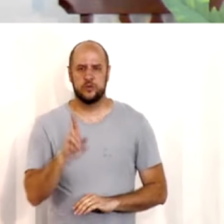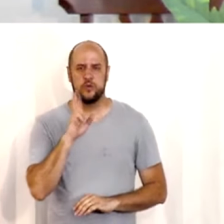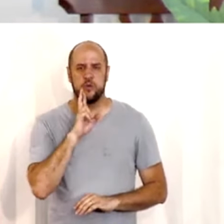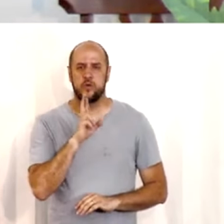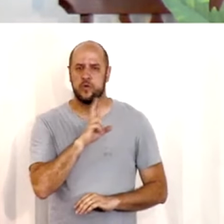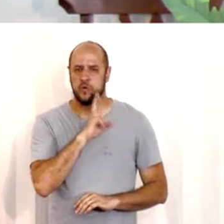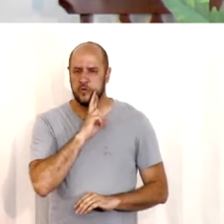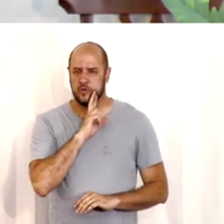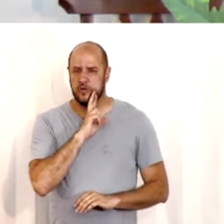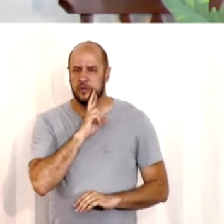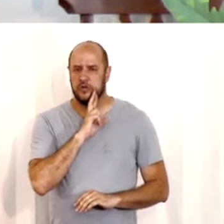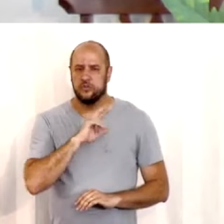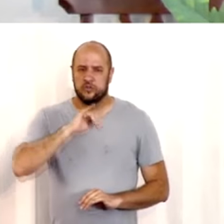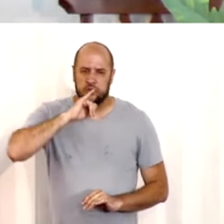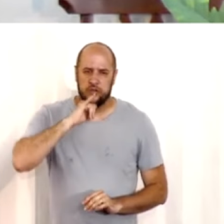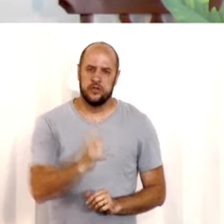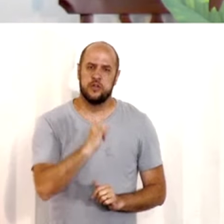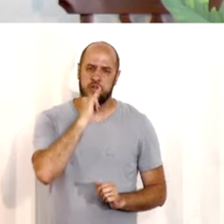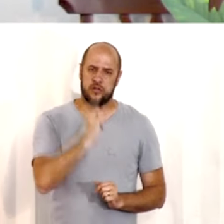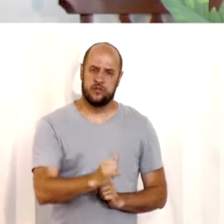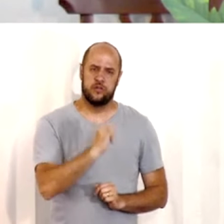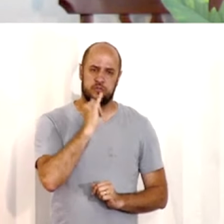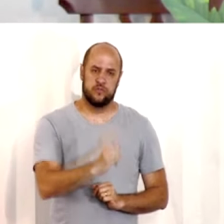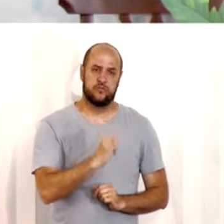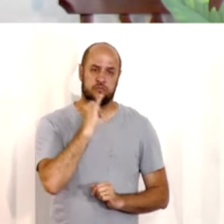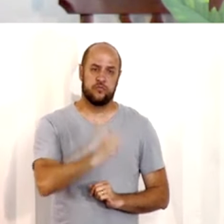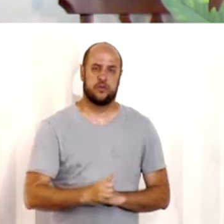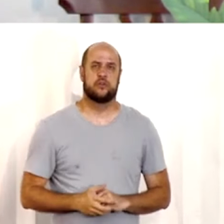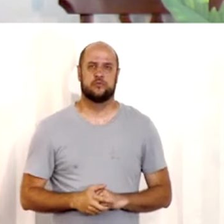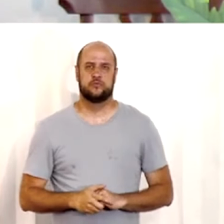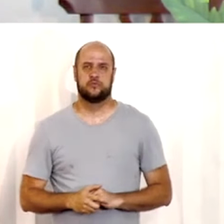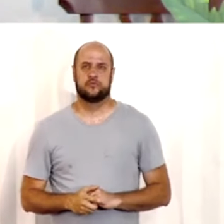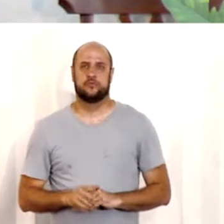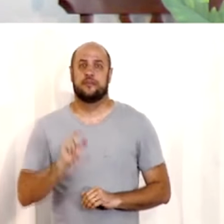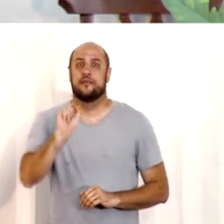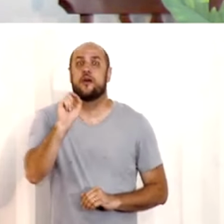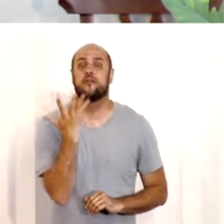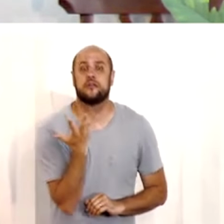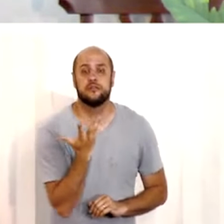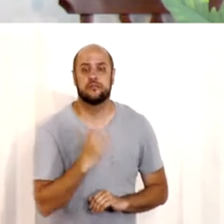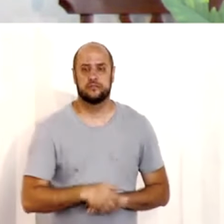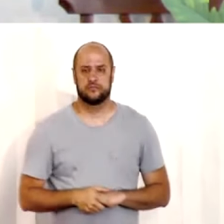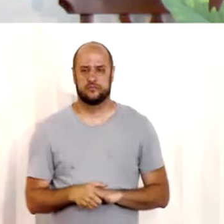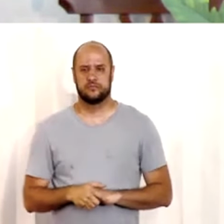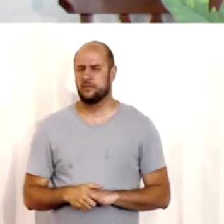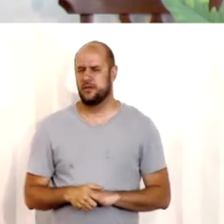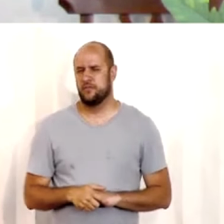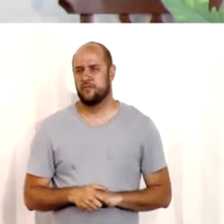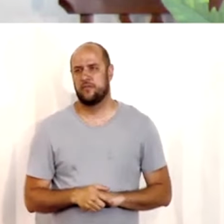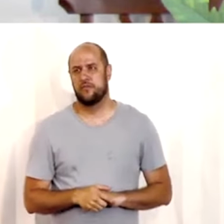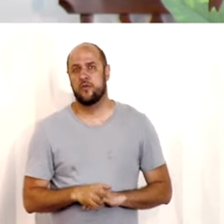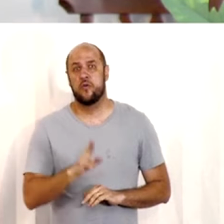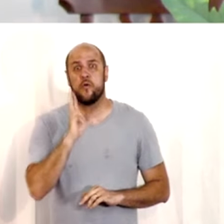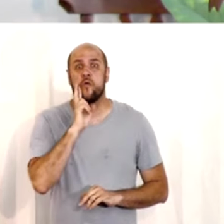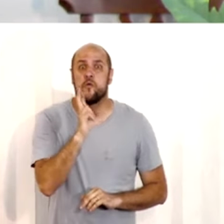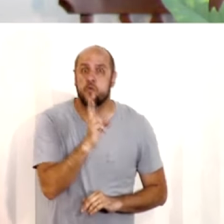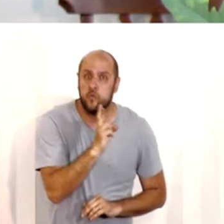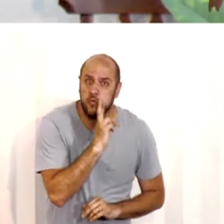foi insistido com Ruth para não ir até o final. Foi dito: Ruth, eu não tenho mais filho para você. Foi dito: